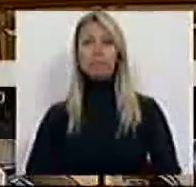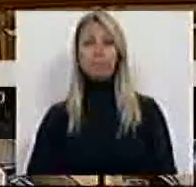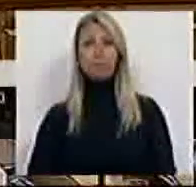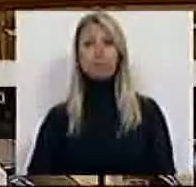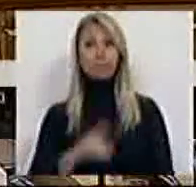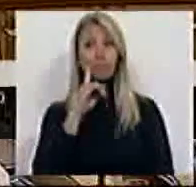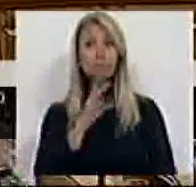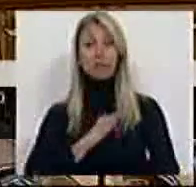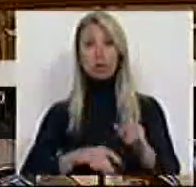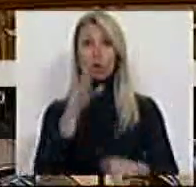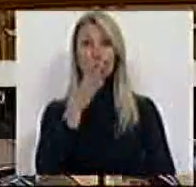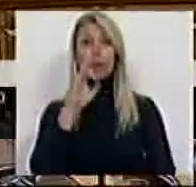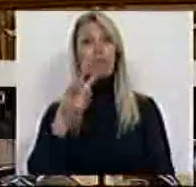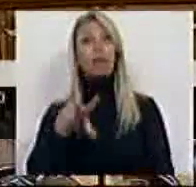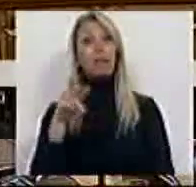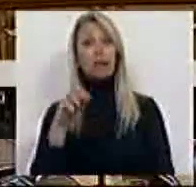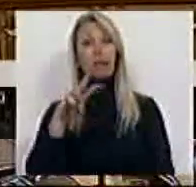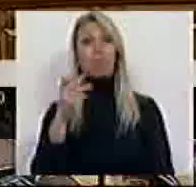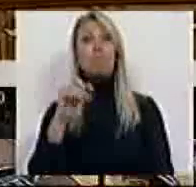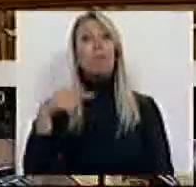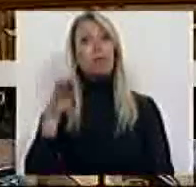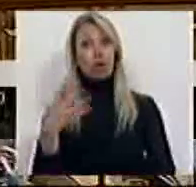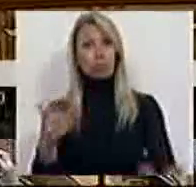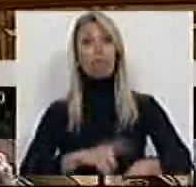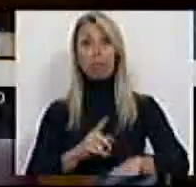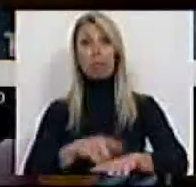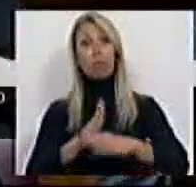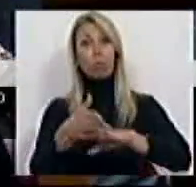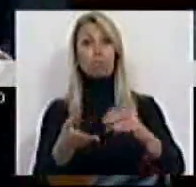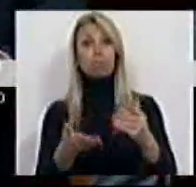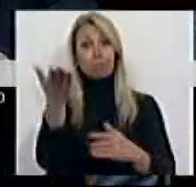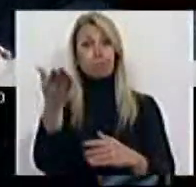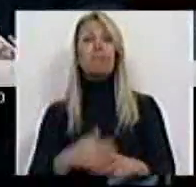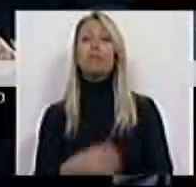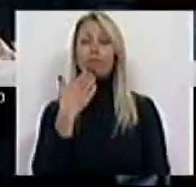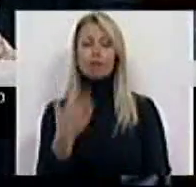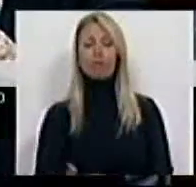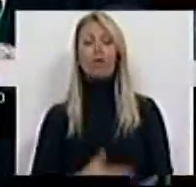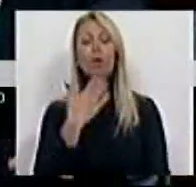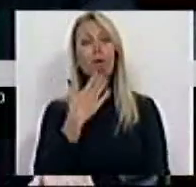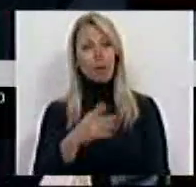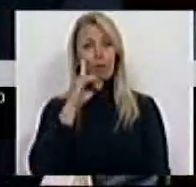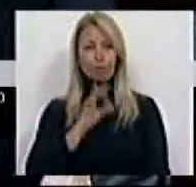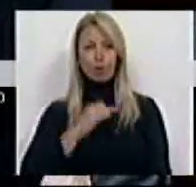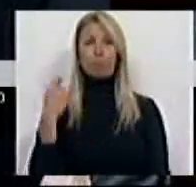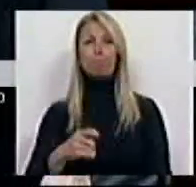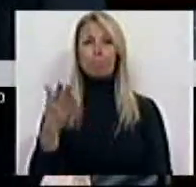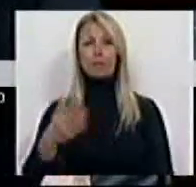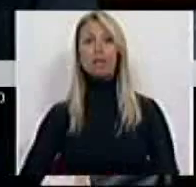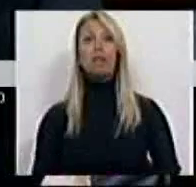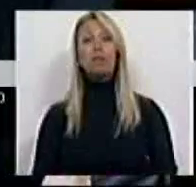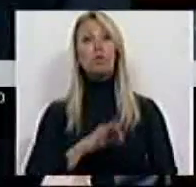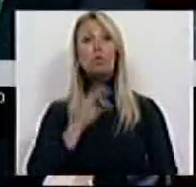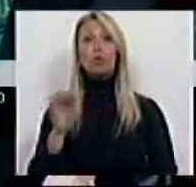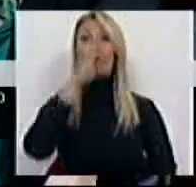E Sra. Deputada Catarina Martins dispõe de tempo para intervir. Faz favor. Muito obrigada, Sra. Presidente.